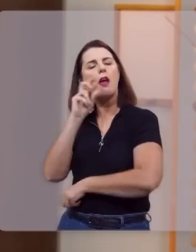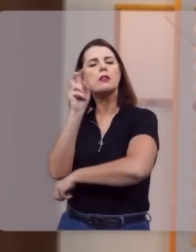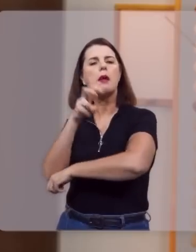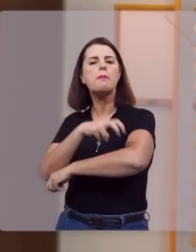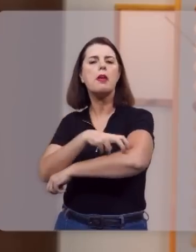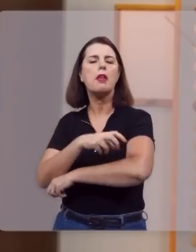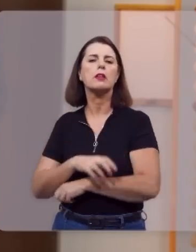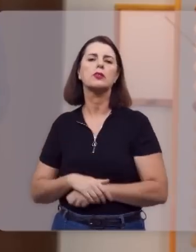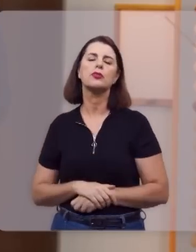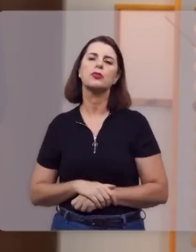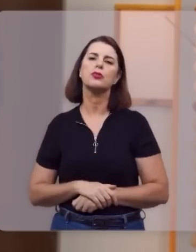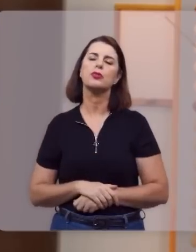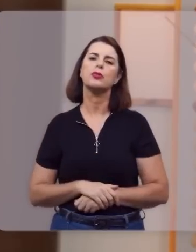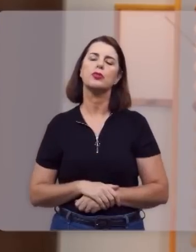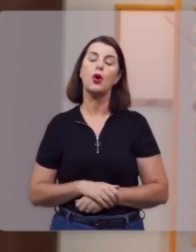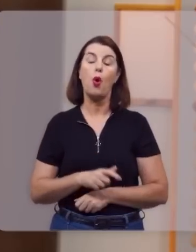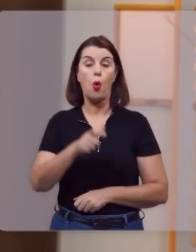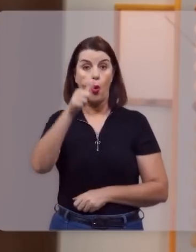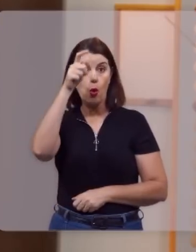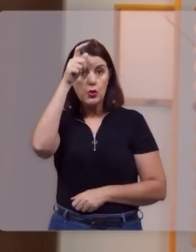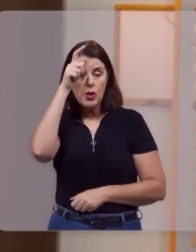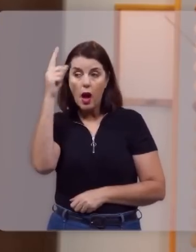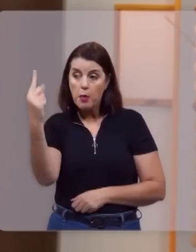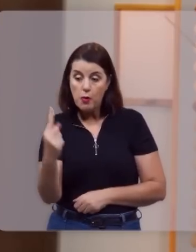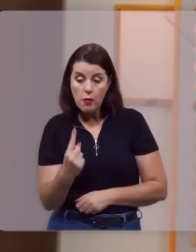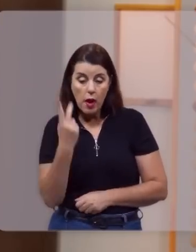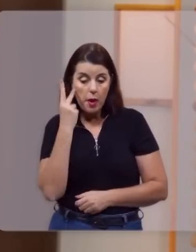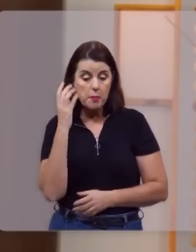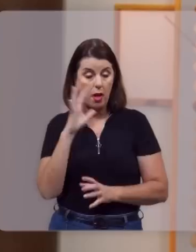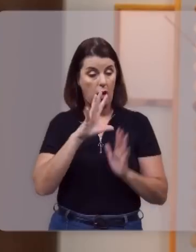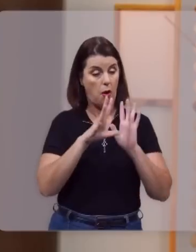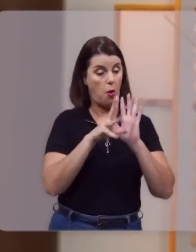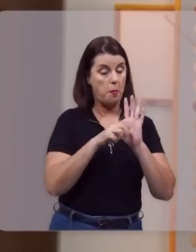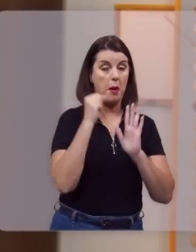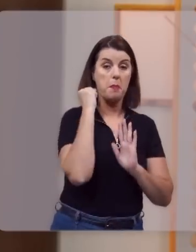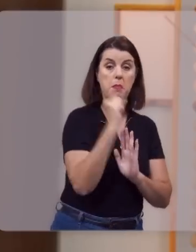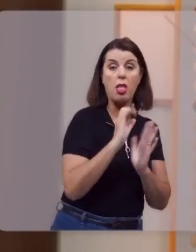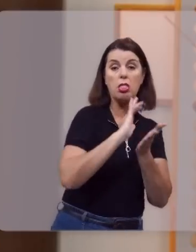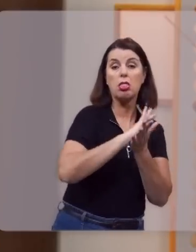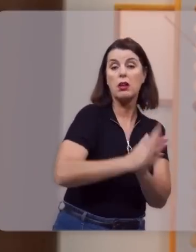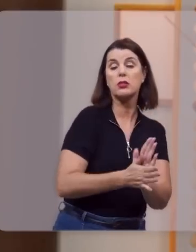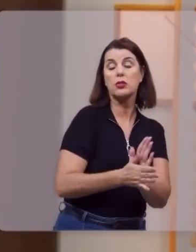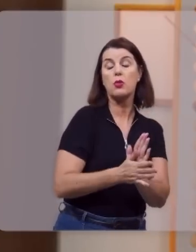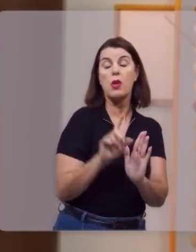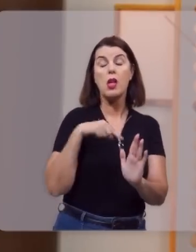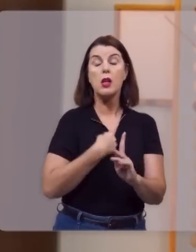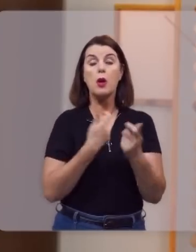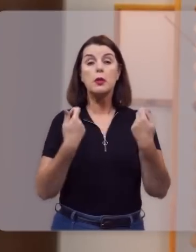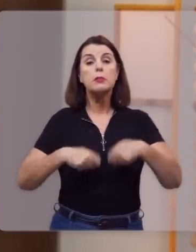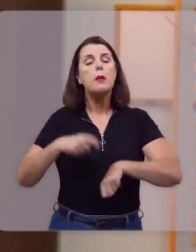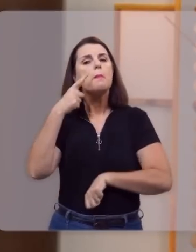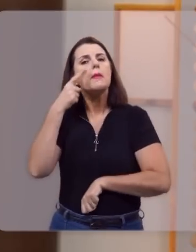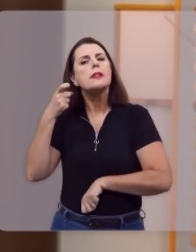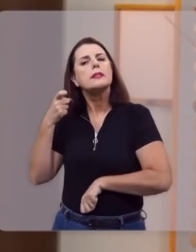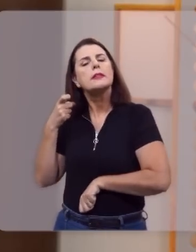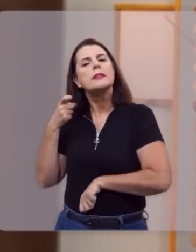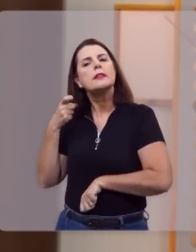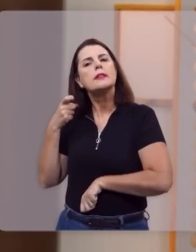O diabo veio para roubar, matar e destruir. E nós precisamos perceber que ele